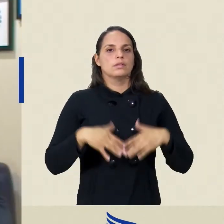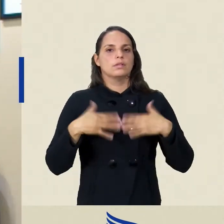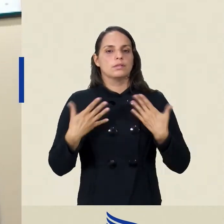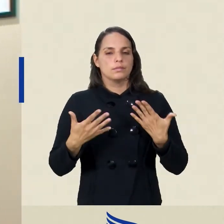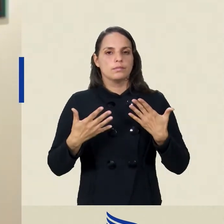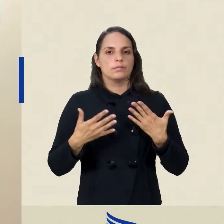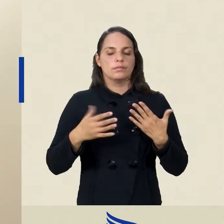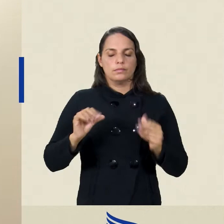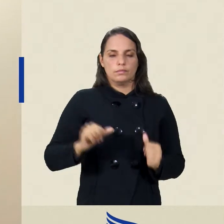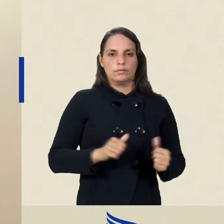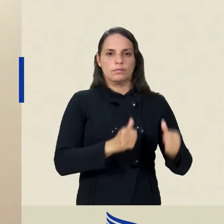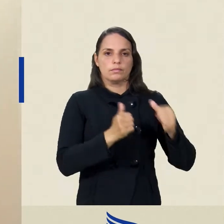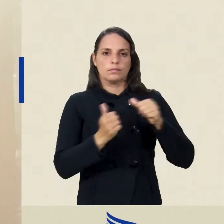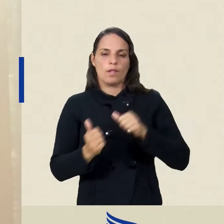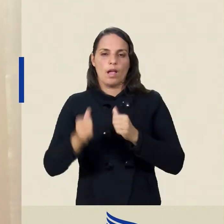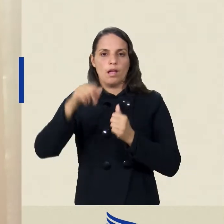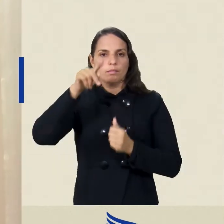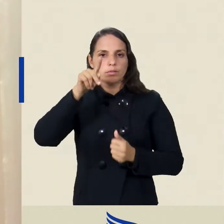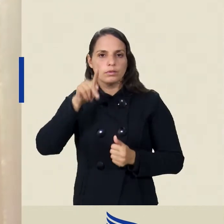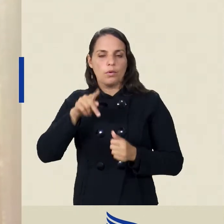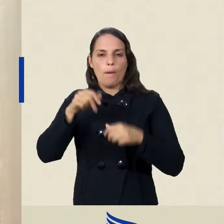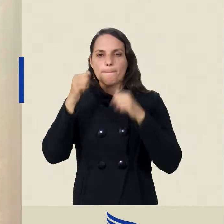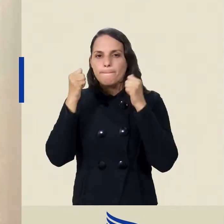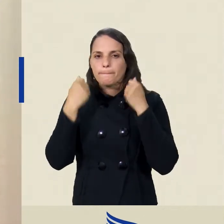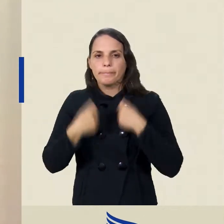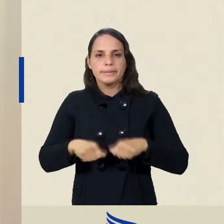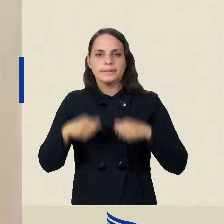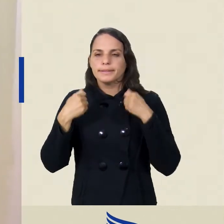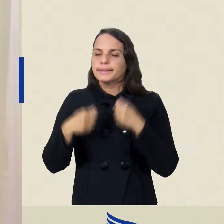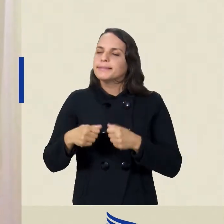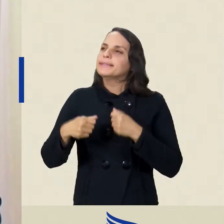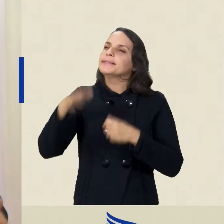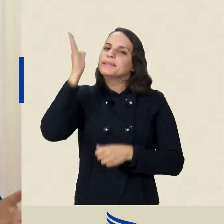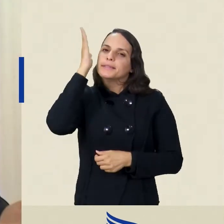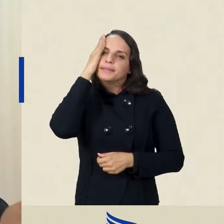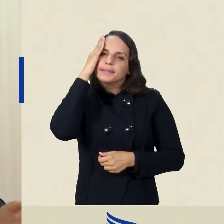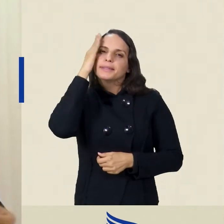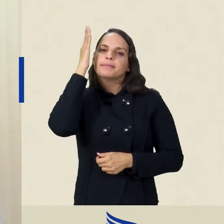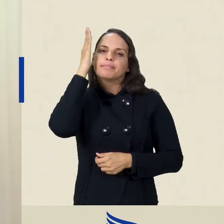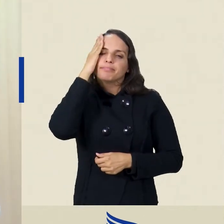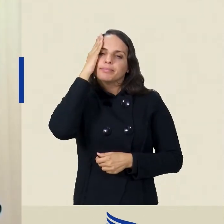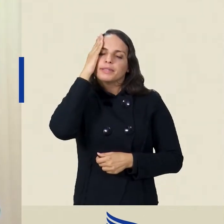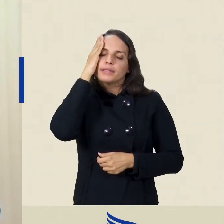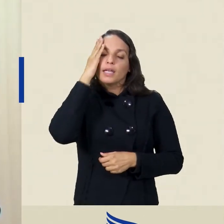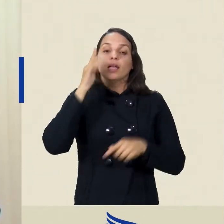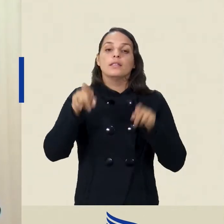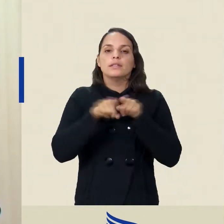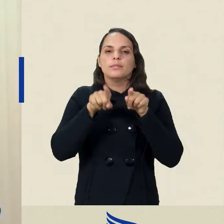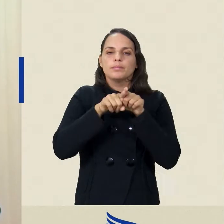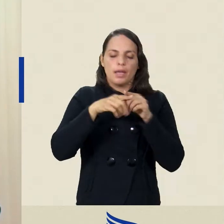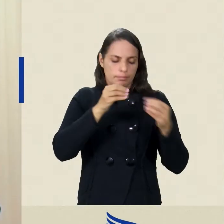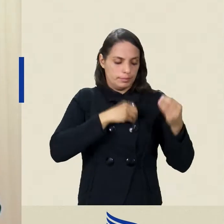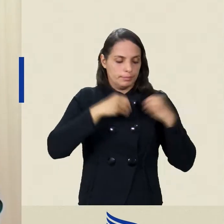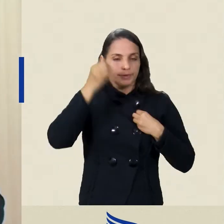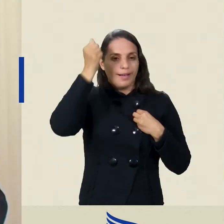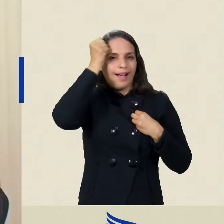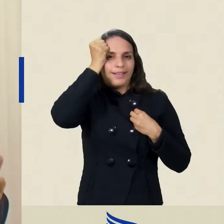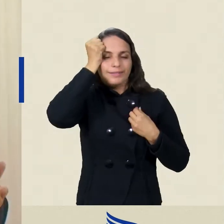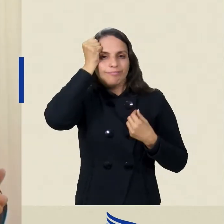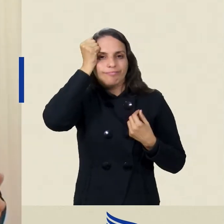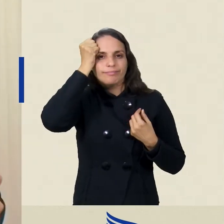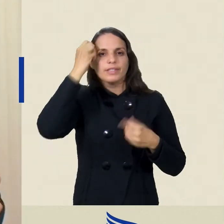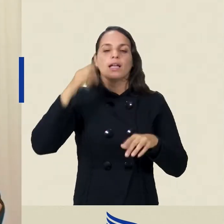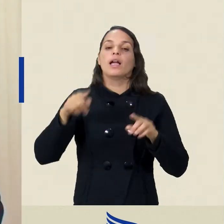batizado, o candidato precisa estar certo de sua decisão, estar arrependido dos seus pecados. Precisa